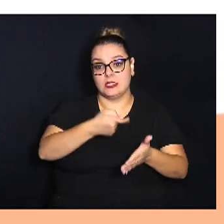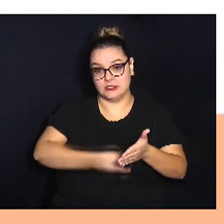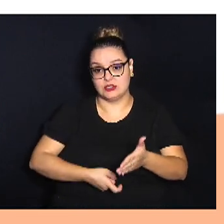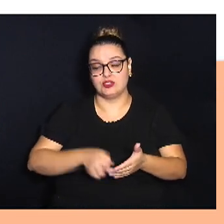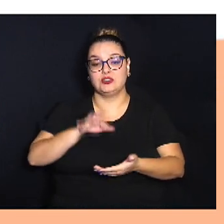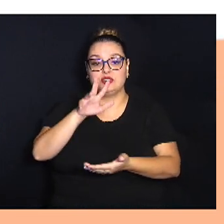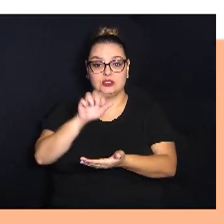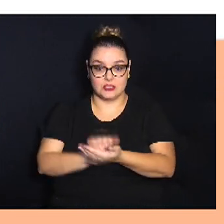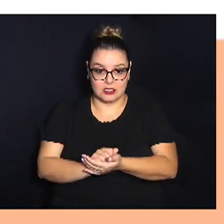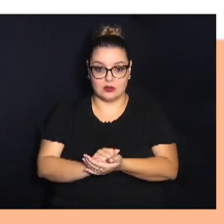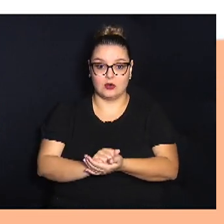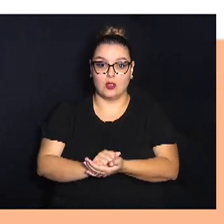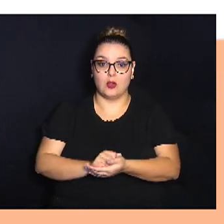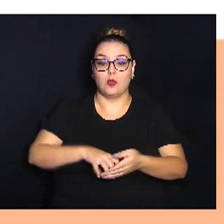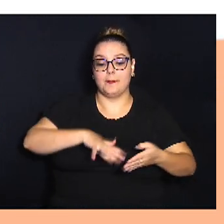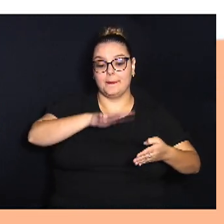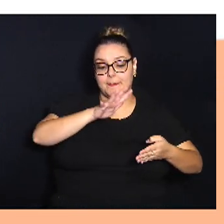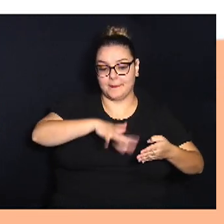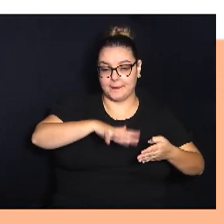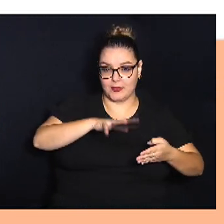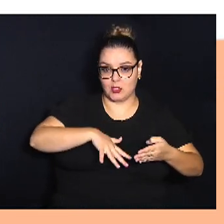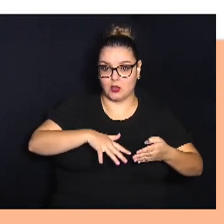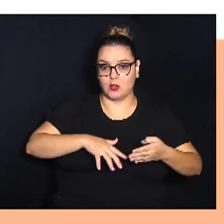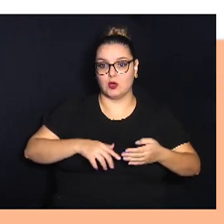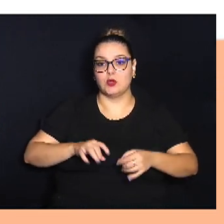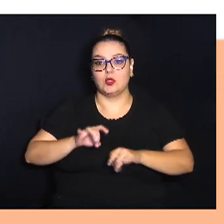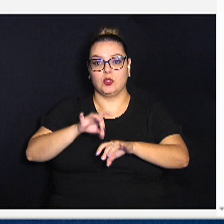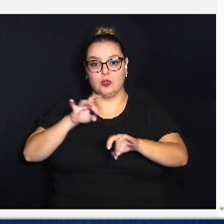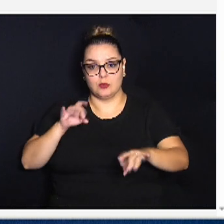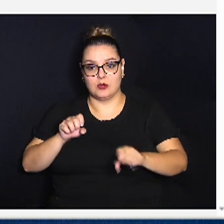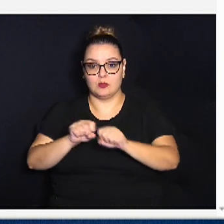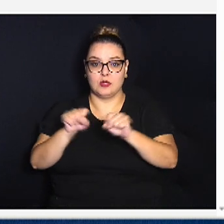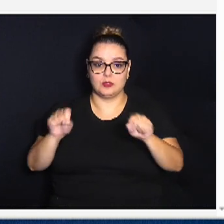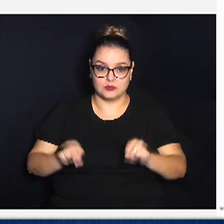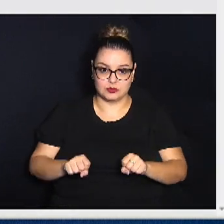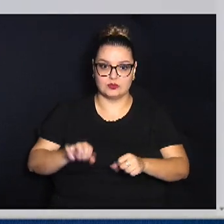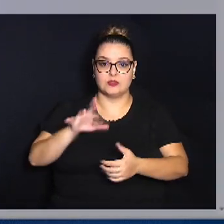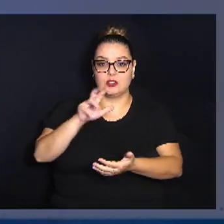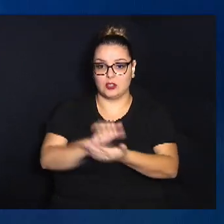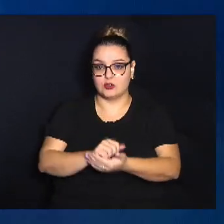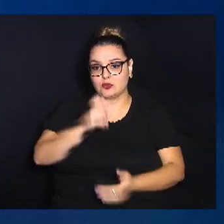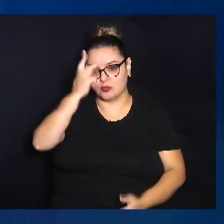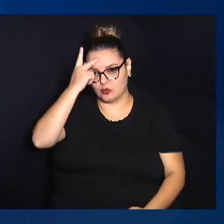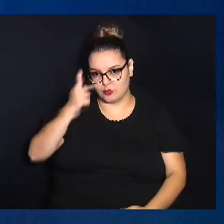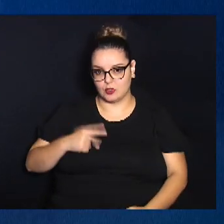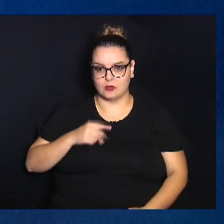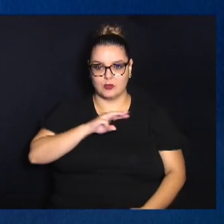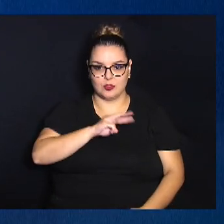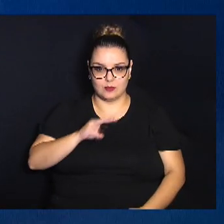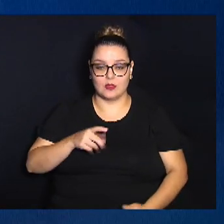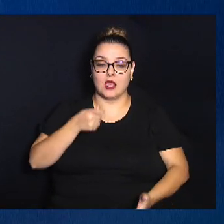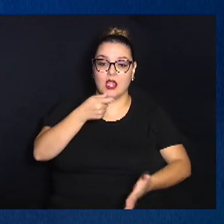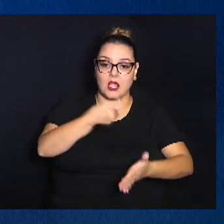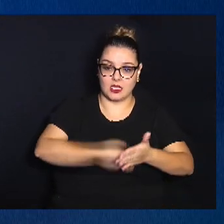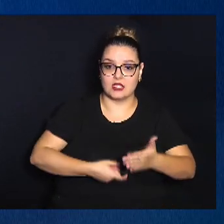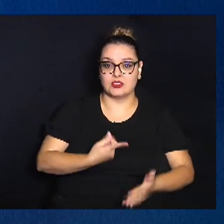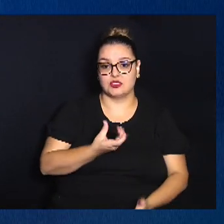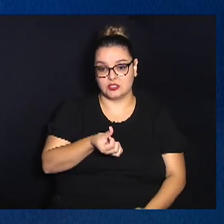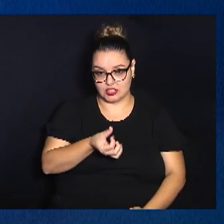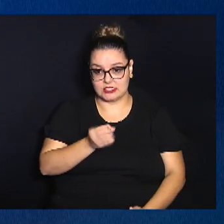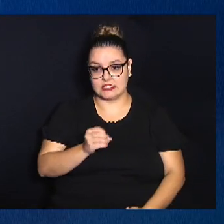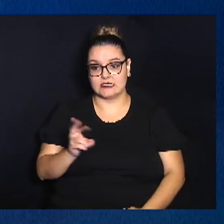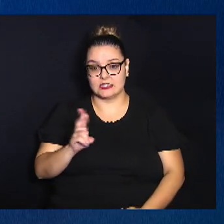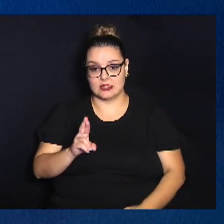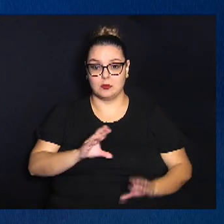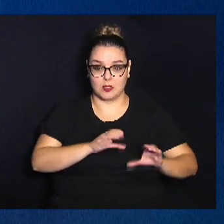inscrição via boleto, que será gerado online pelo sistema de inscrições do próprio site. Taxa de R$ 60 por